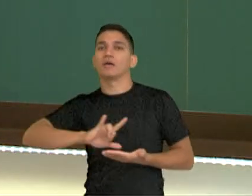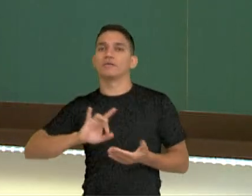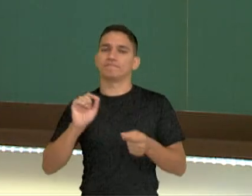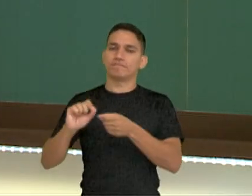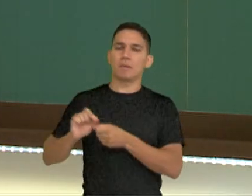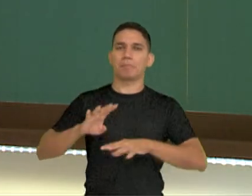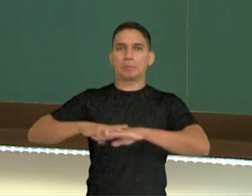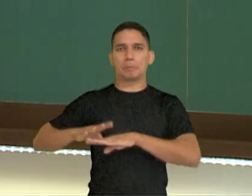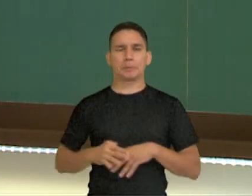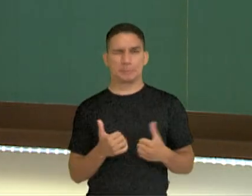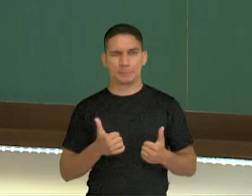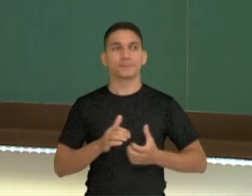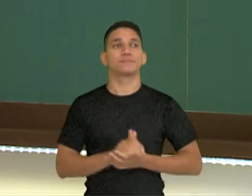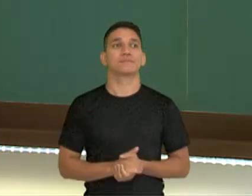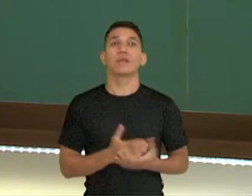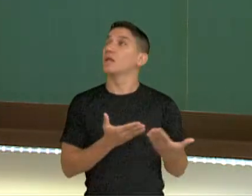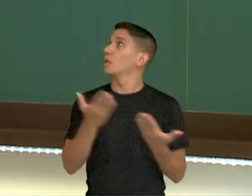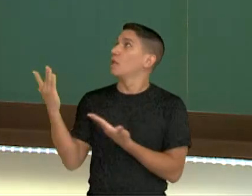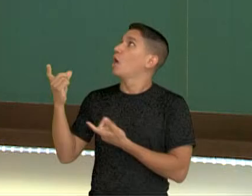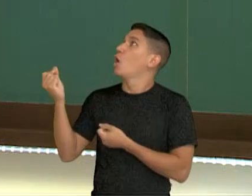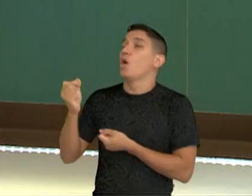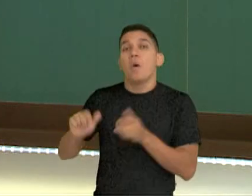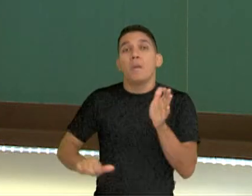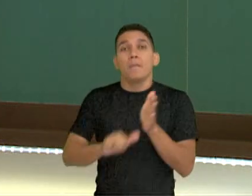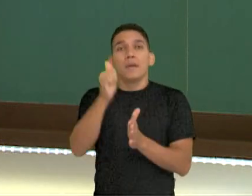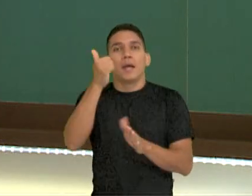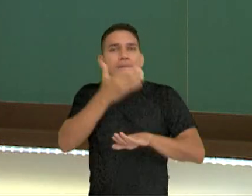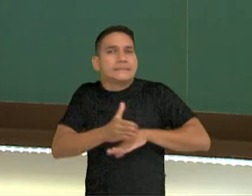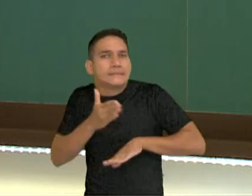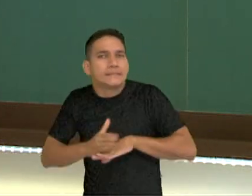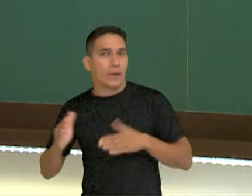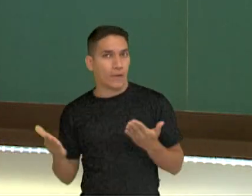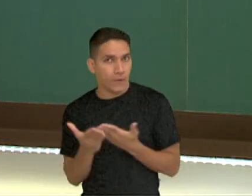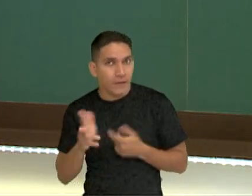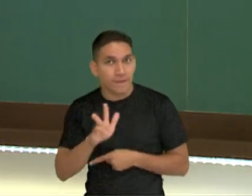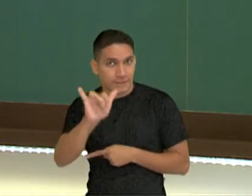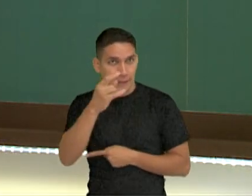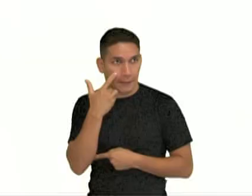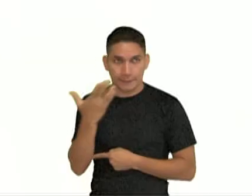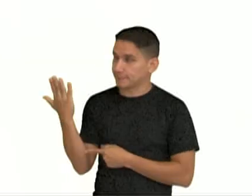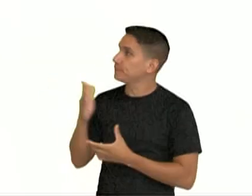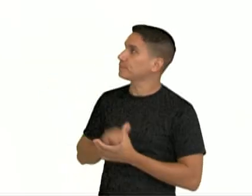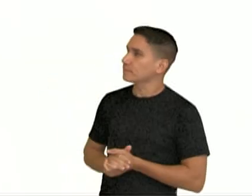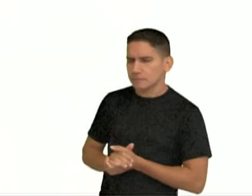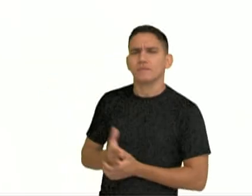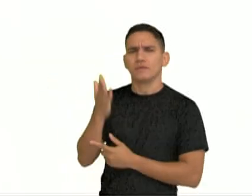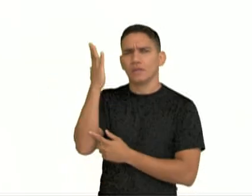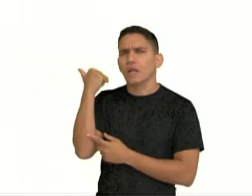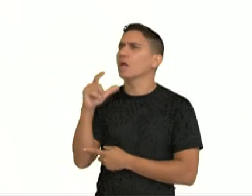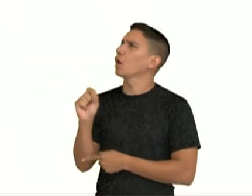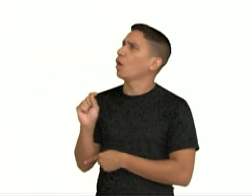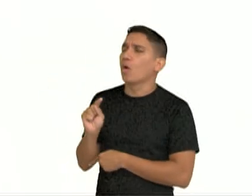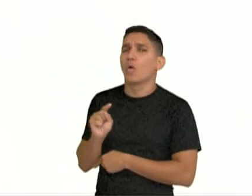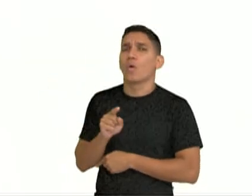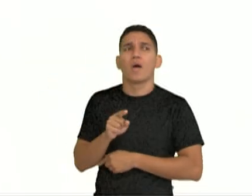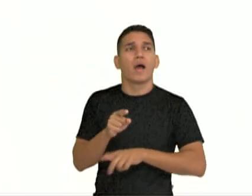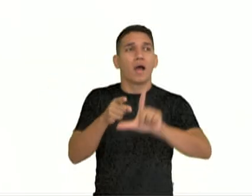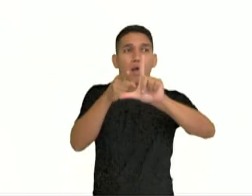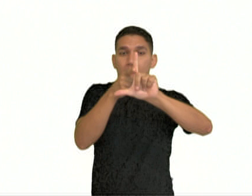seus exercícios. Então aqui, o primeiro praticando de hoje é: sabendo que um